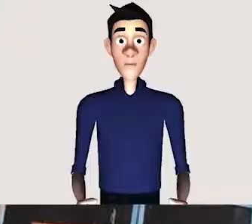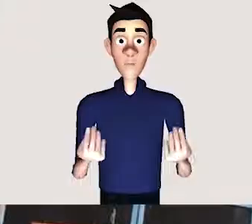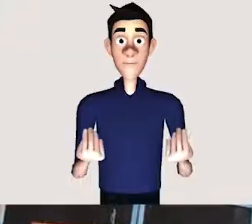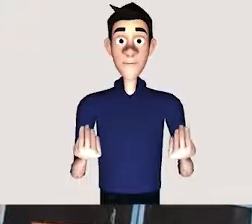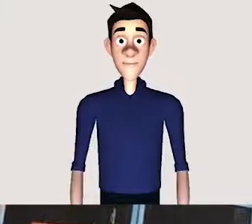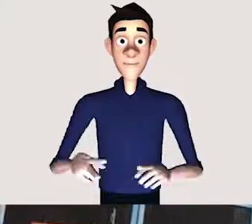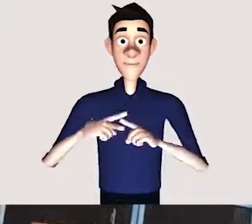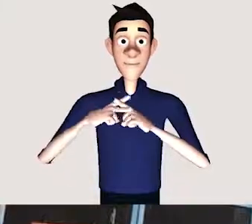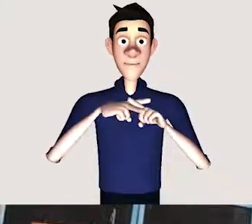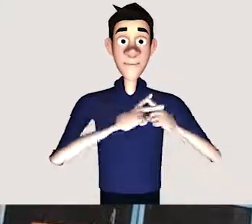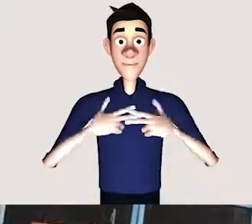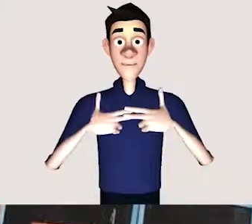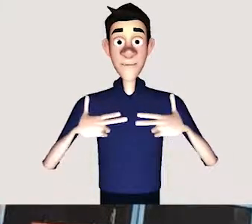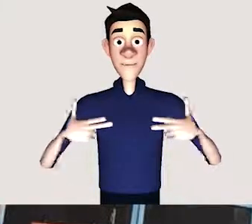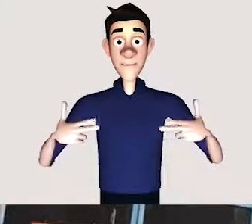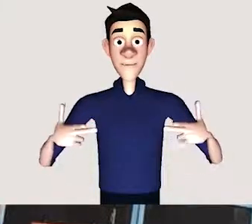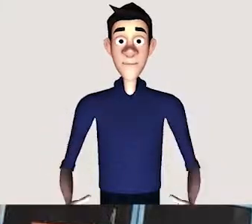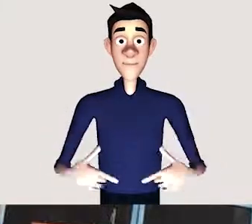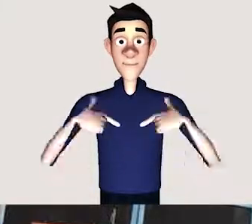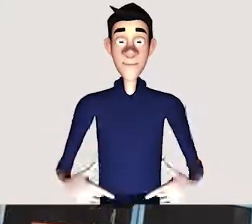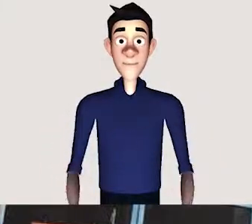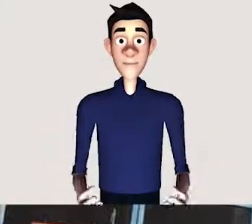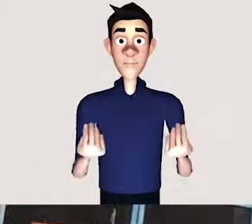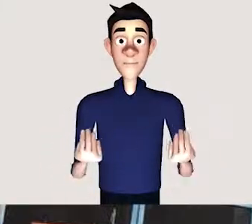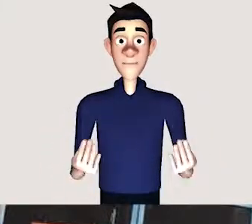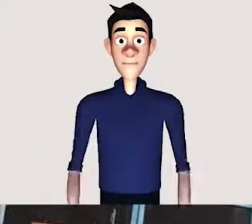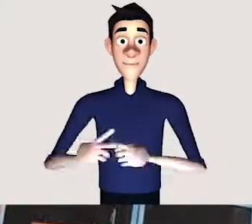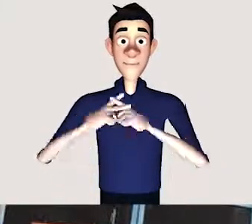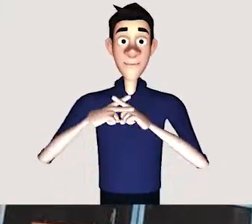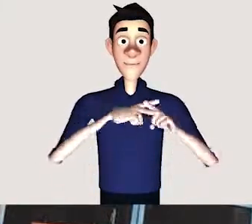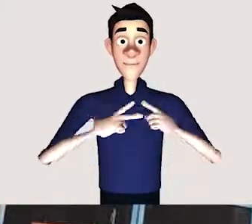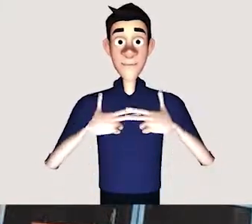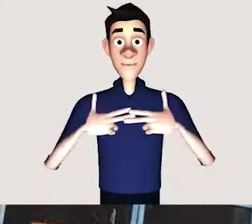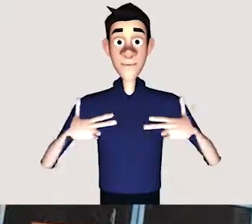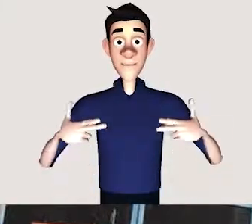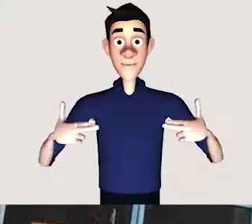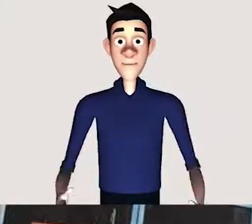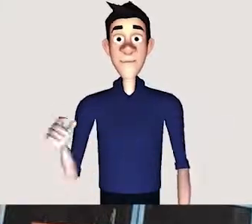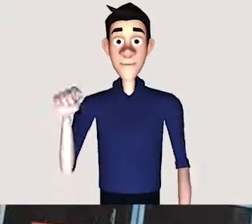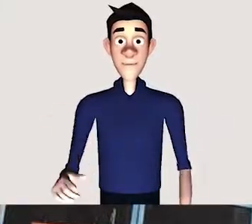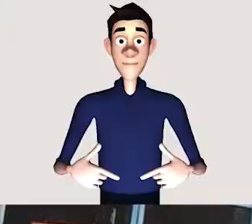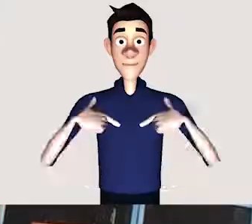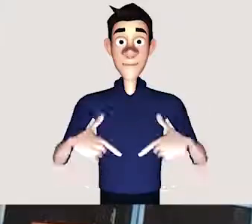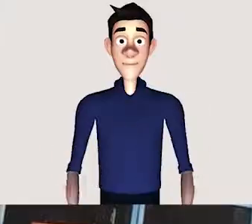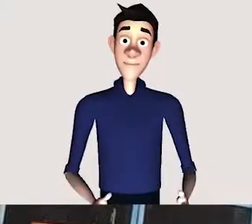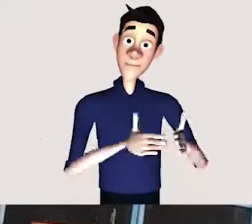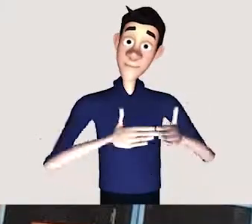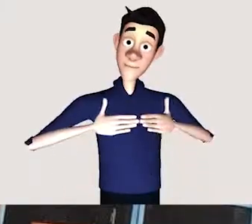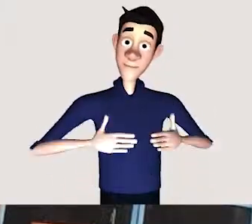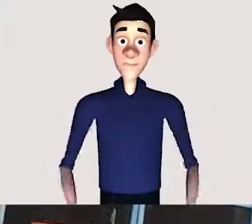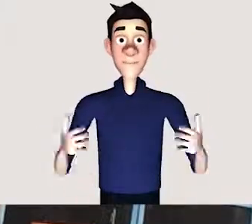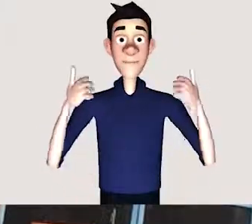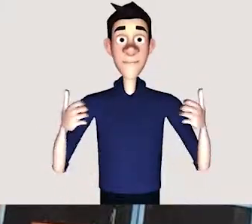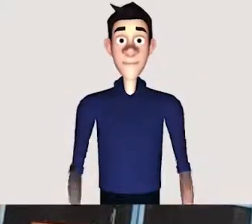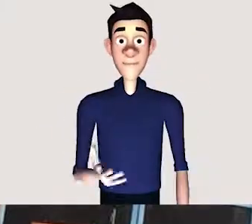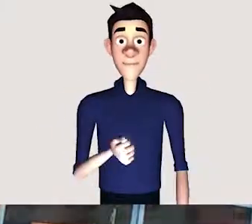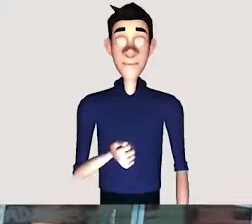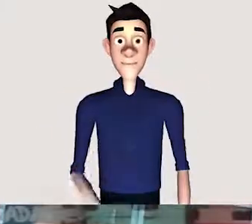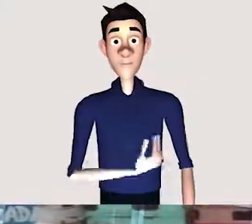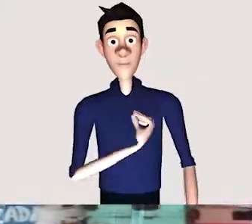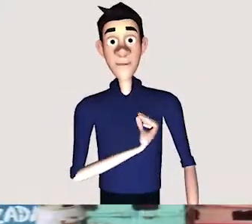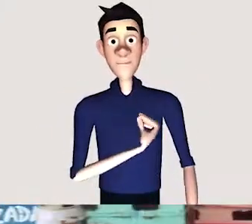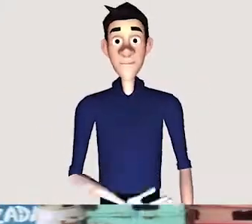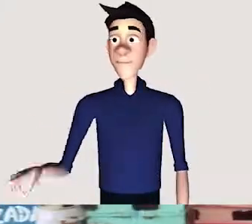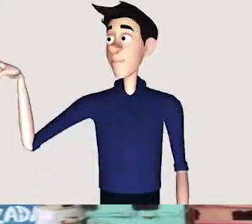luta. Uma ferramenta que luta a favor da melhoria da qualidade de vida daqueles moradores. Mas que